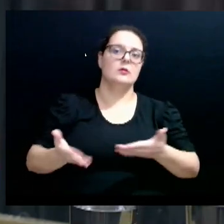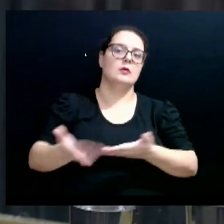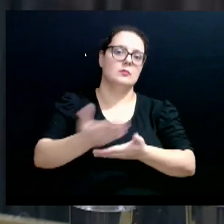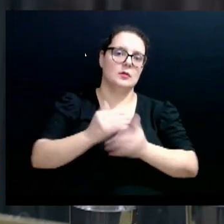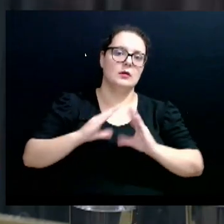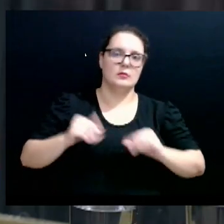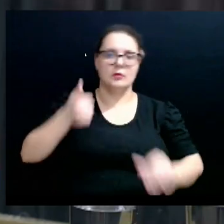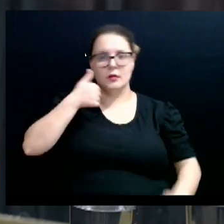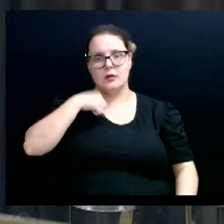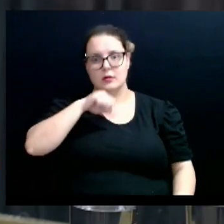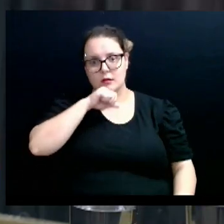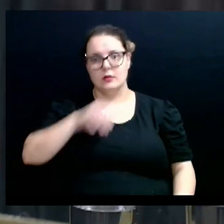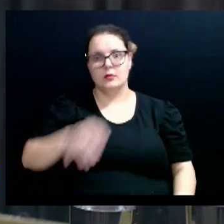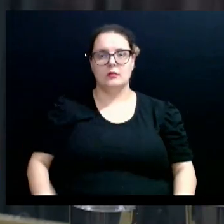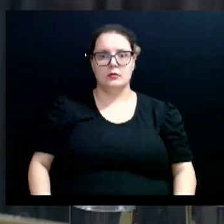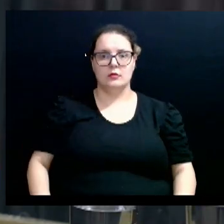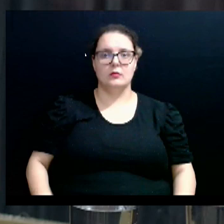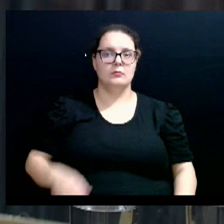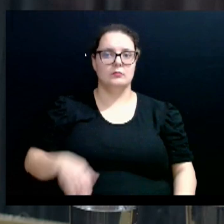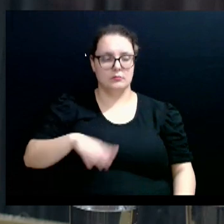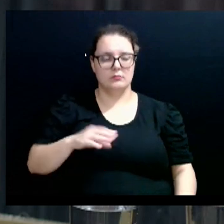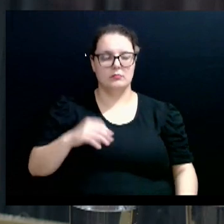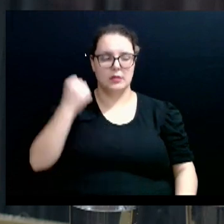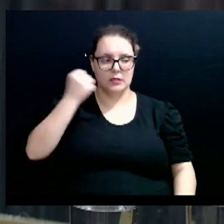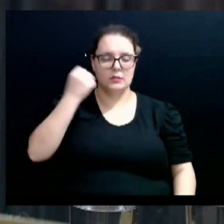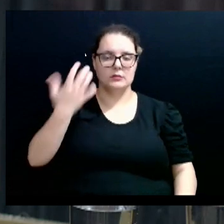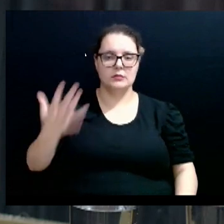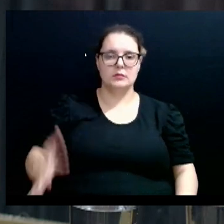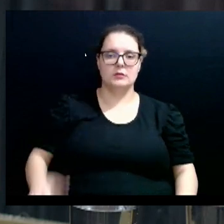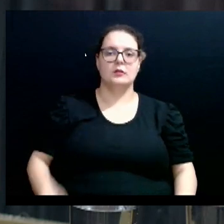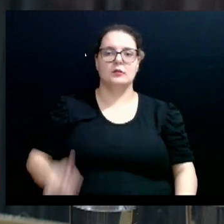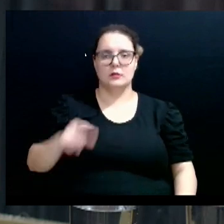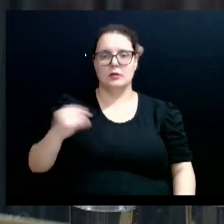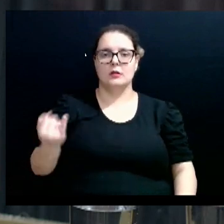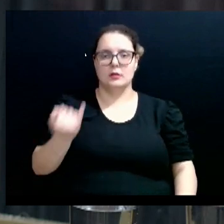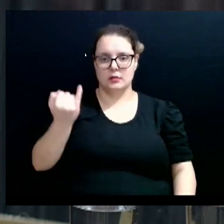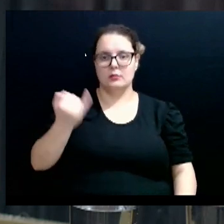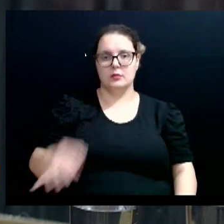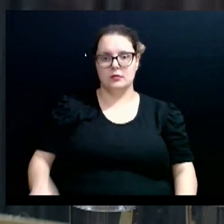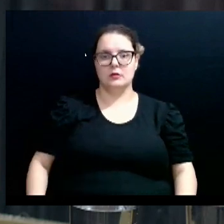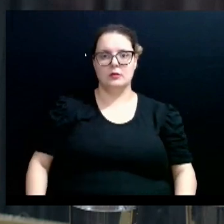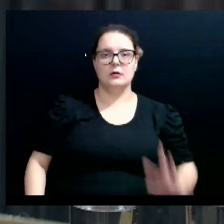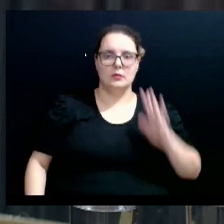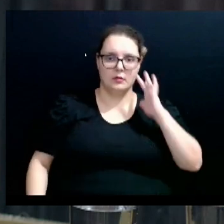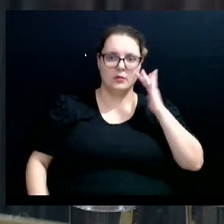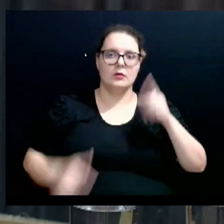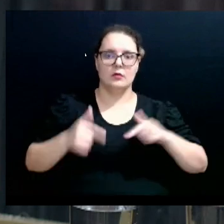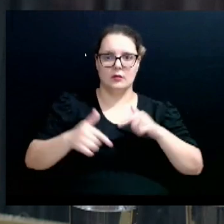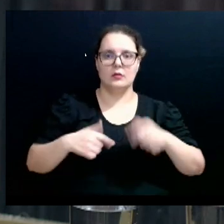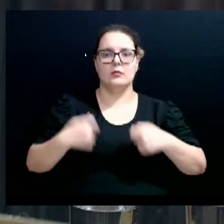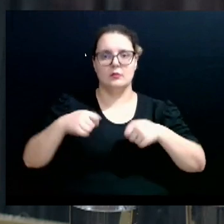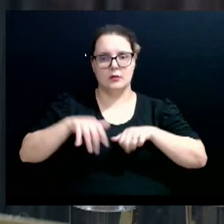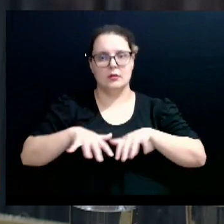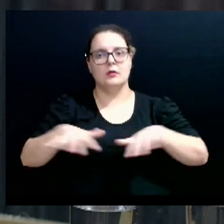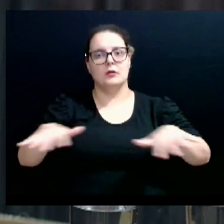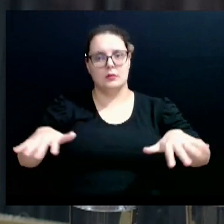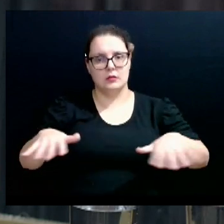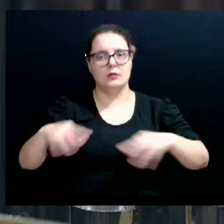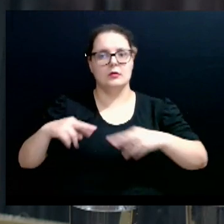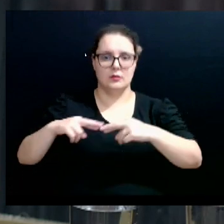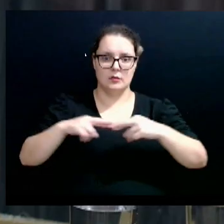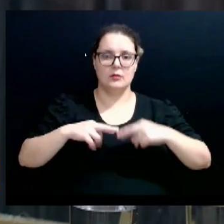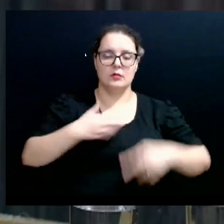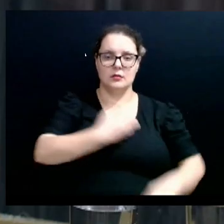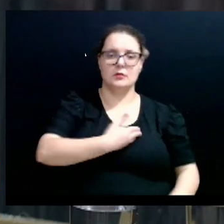estado mais crítico, e é fundamental. Eu acho que é um trabalho que precisa ser ampliado na rede pública, né? Porque a